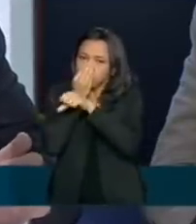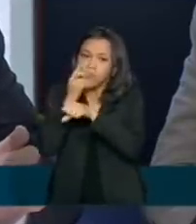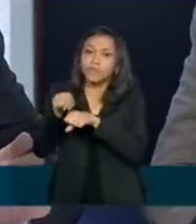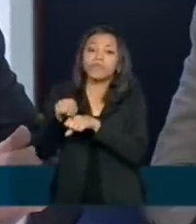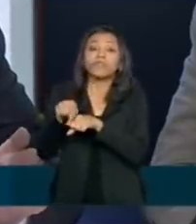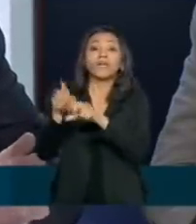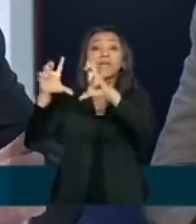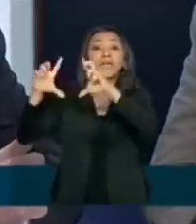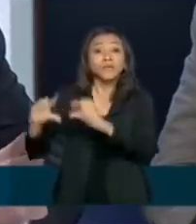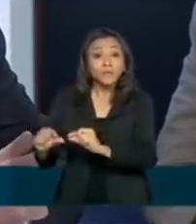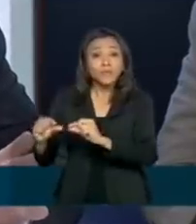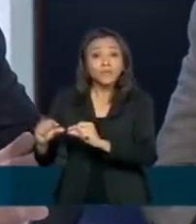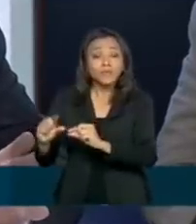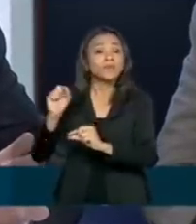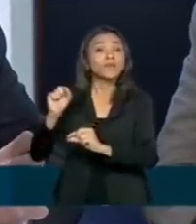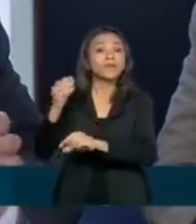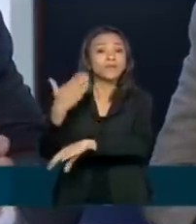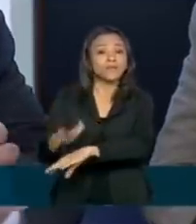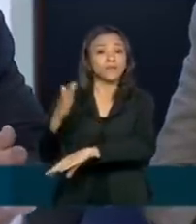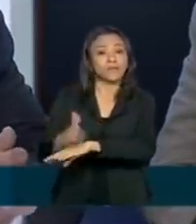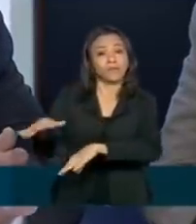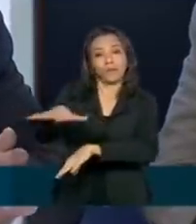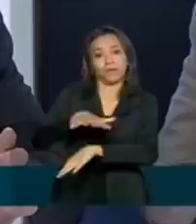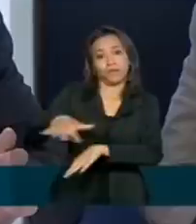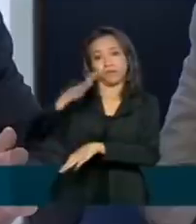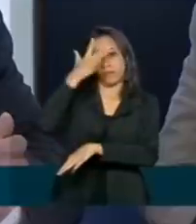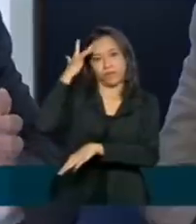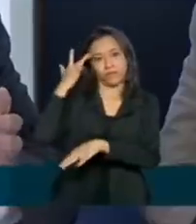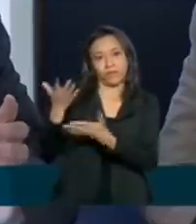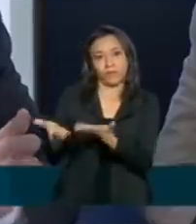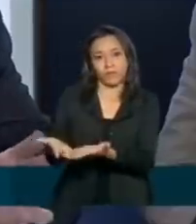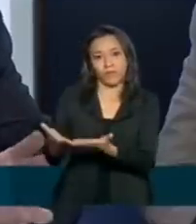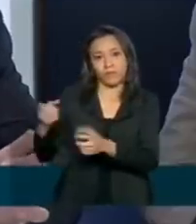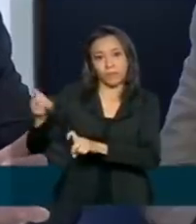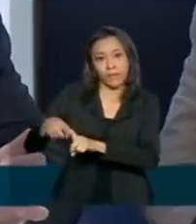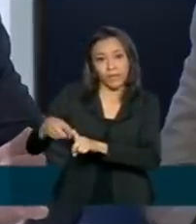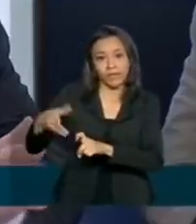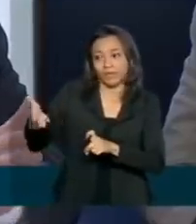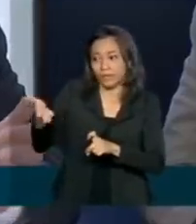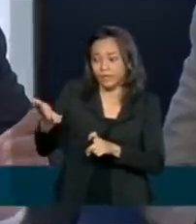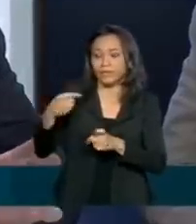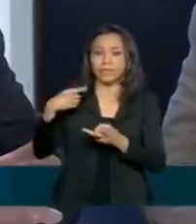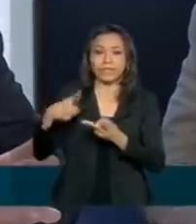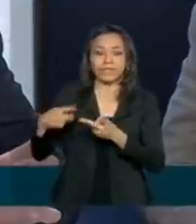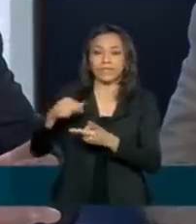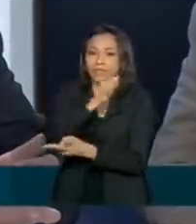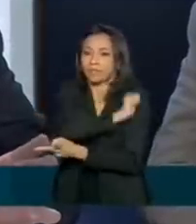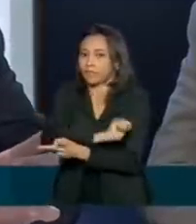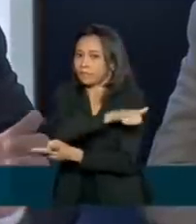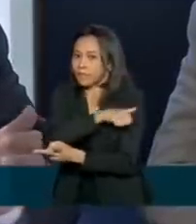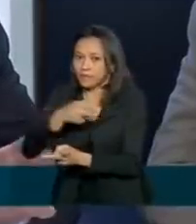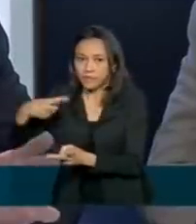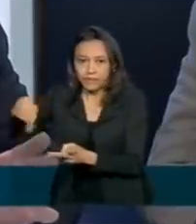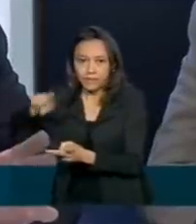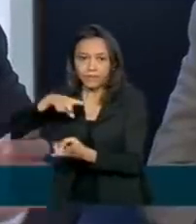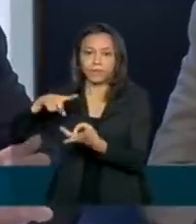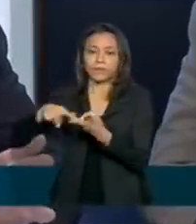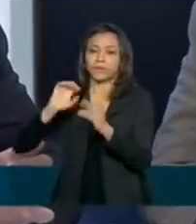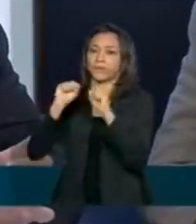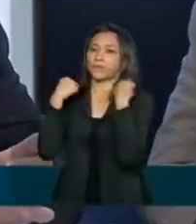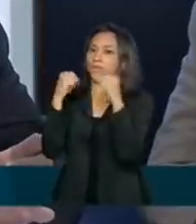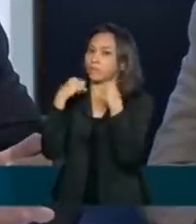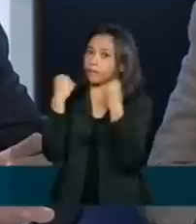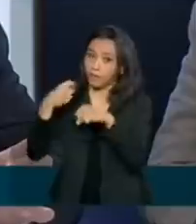capacitação de intensivistas, que é o nosso maior problema. Médicos intensivistas, enfermeiros, fisioterapeutas com